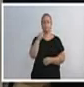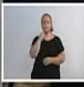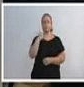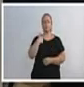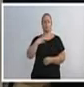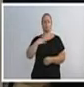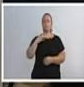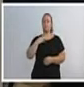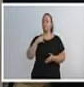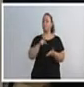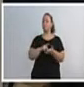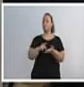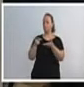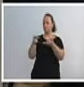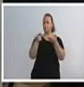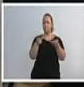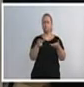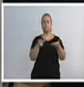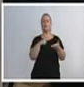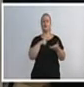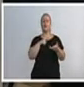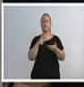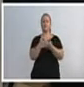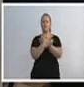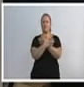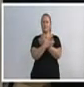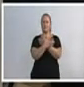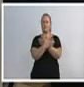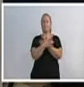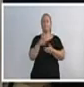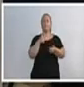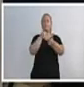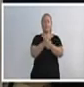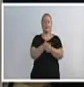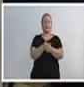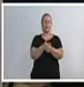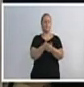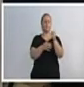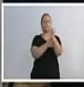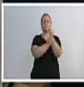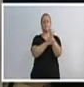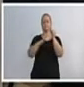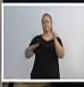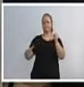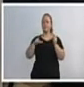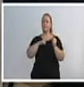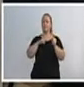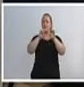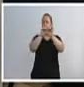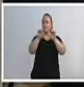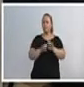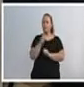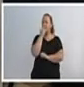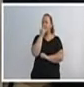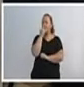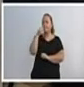para fazer visita no município de São José, um município aqui de Santa Catarina, próximo à capital, que tem uma estrutura muito parecida com a nossa, e